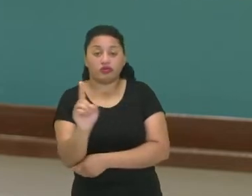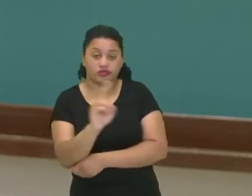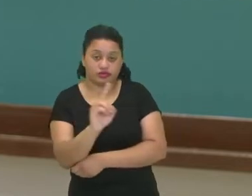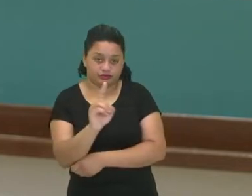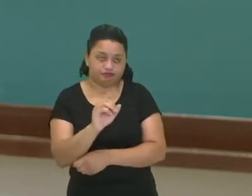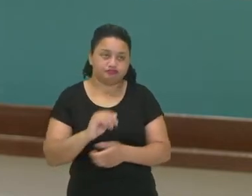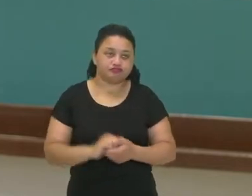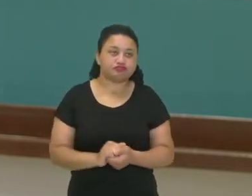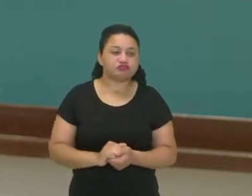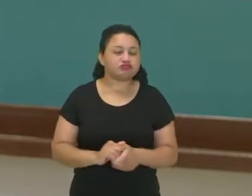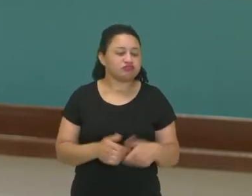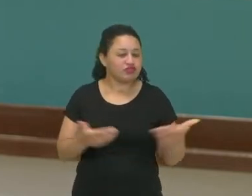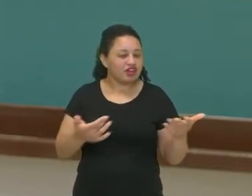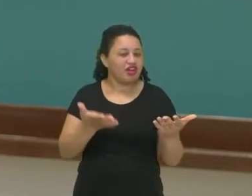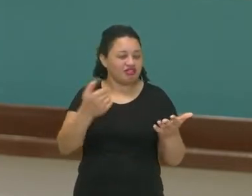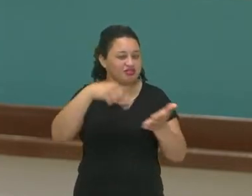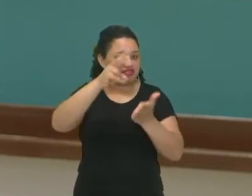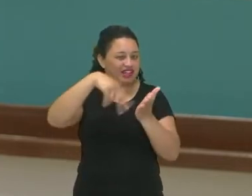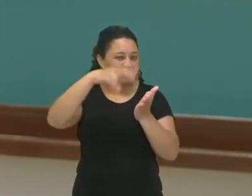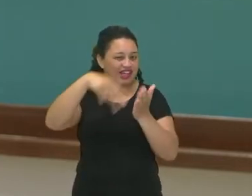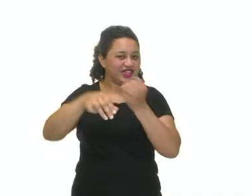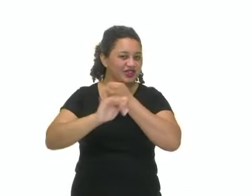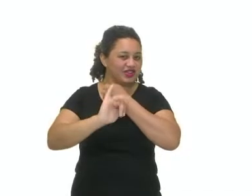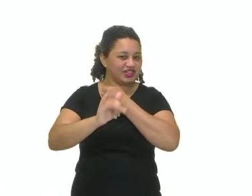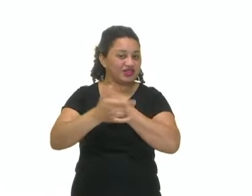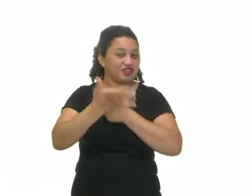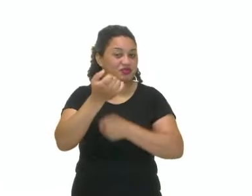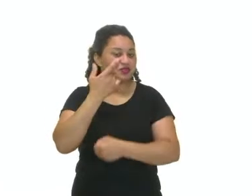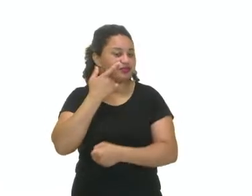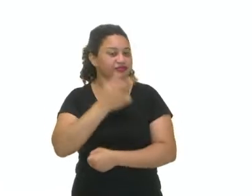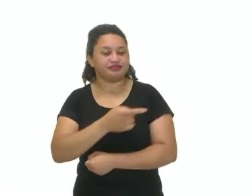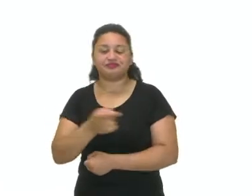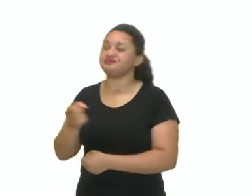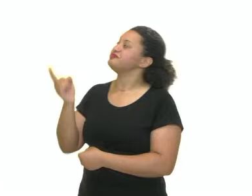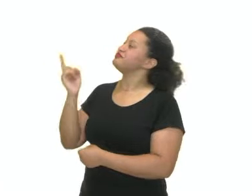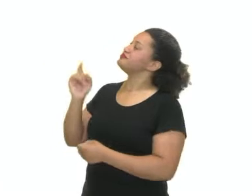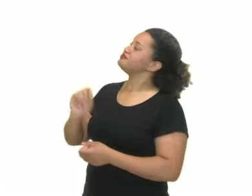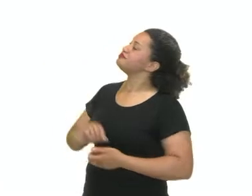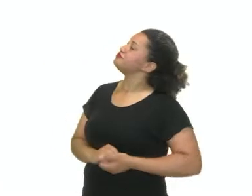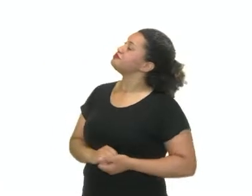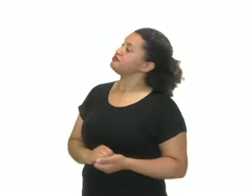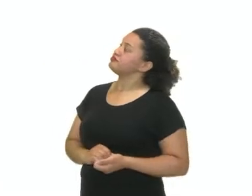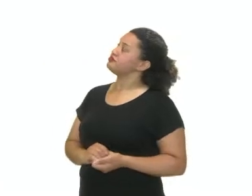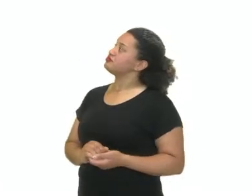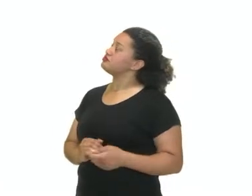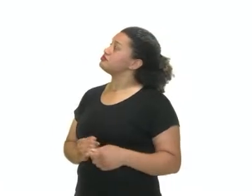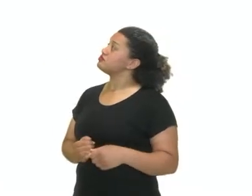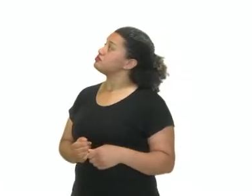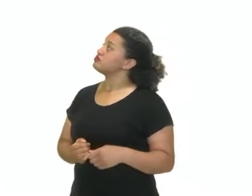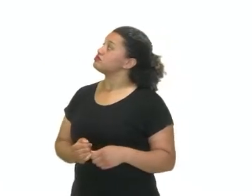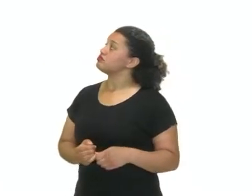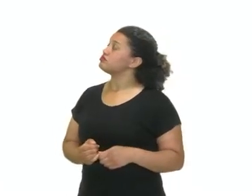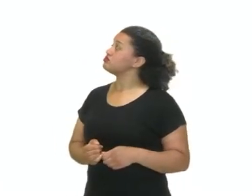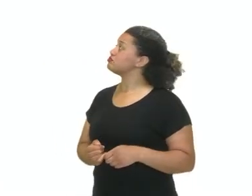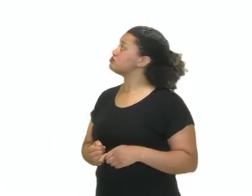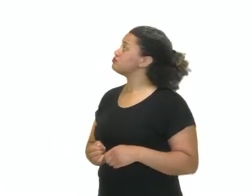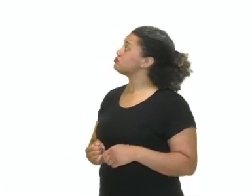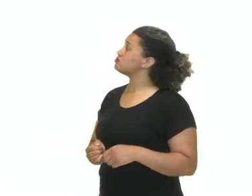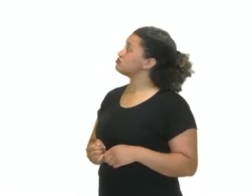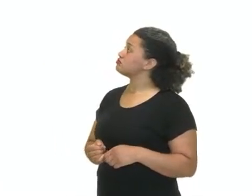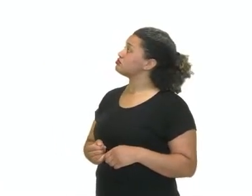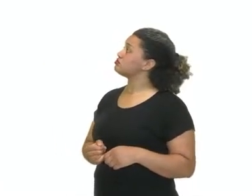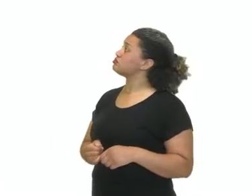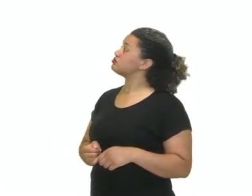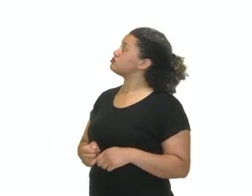opinião. Acompanhe comigo lá na tela, então. Pelé tinha razão ao pedir pelos microfones, no dia em que marcou seu